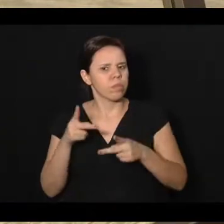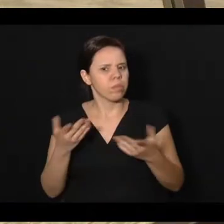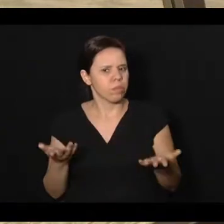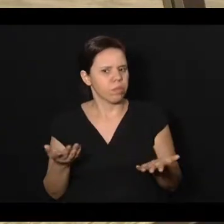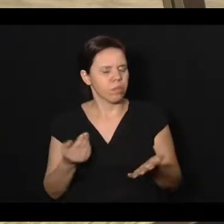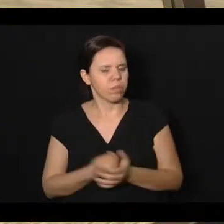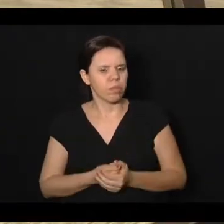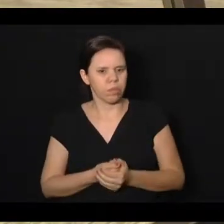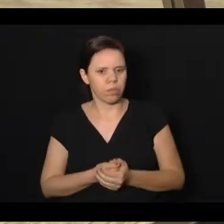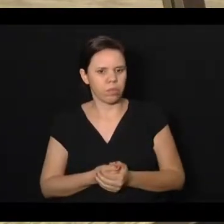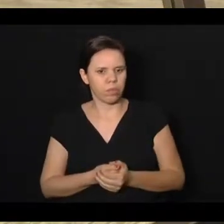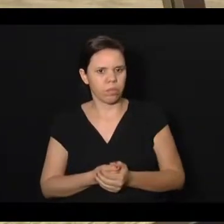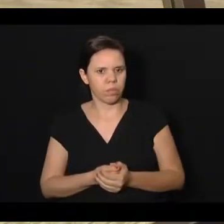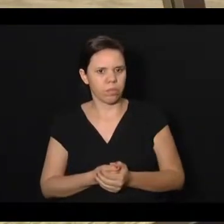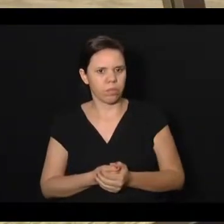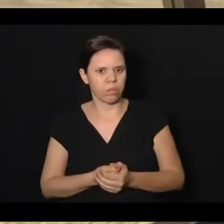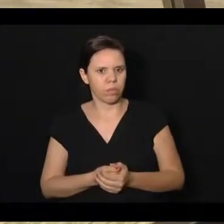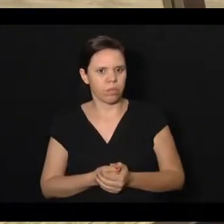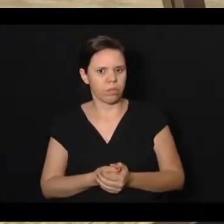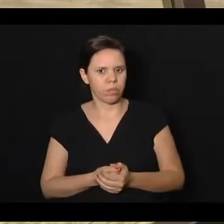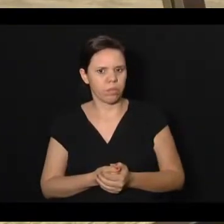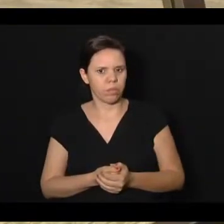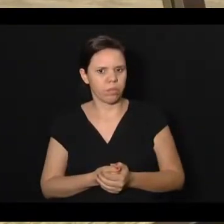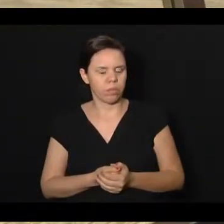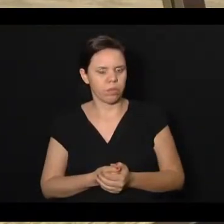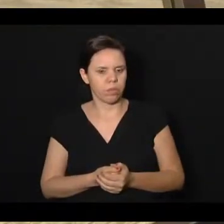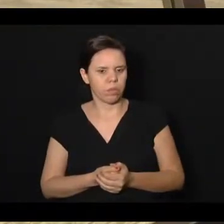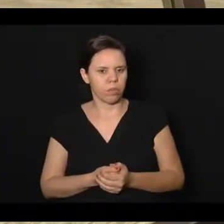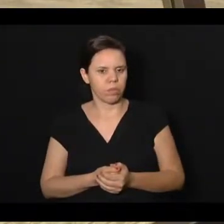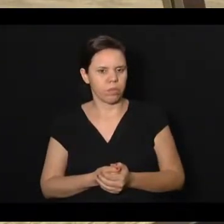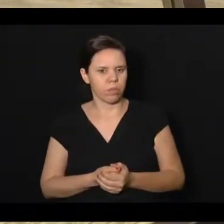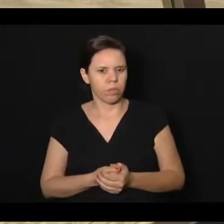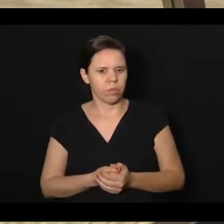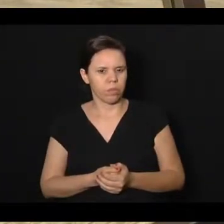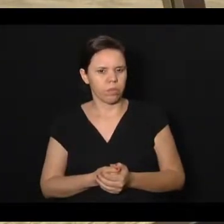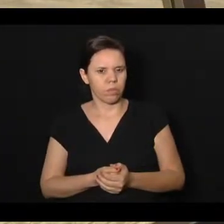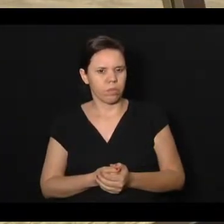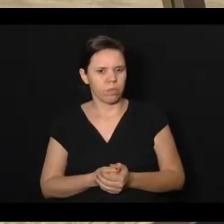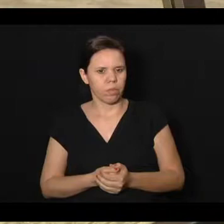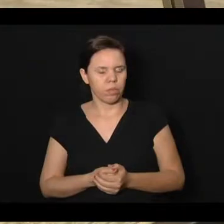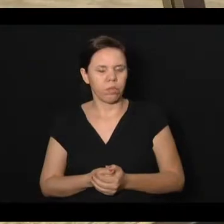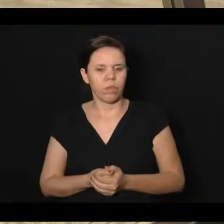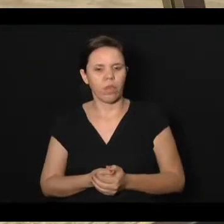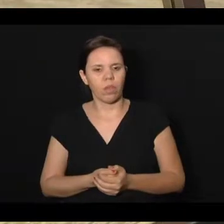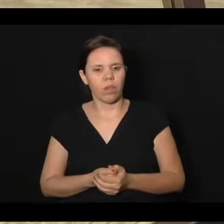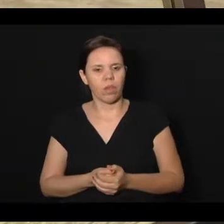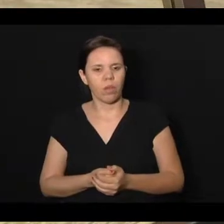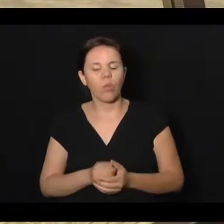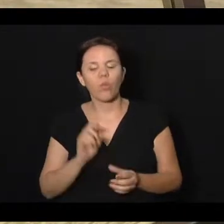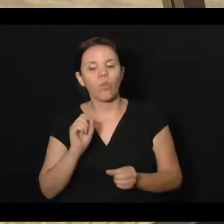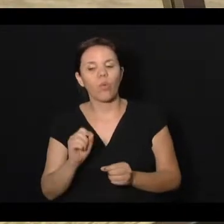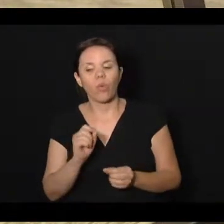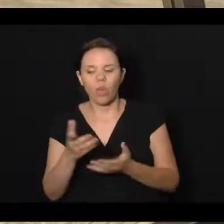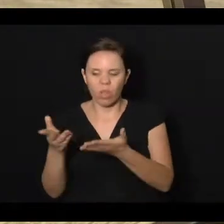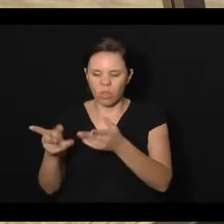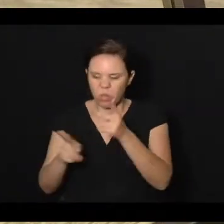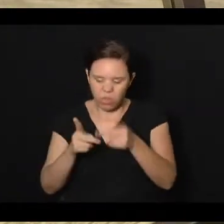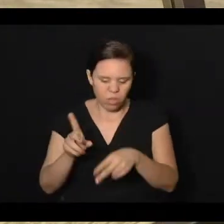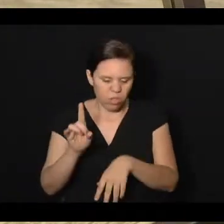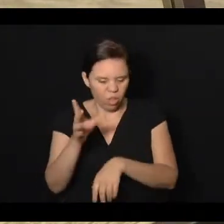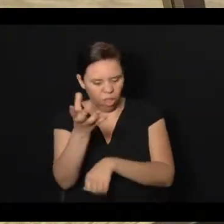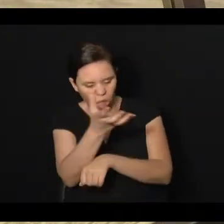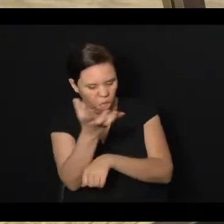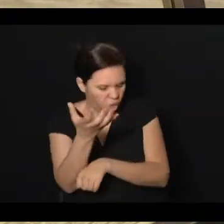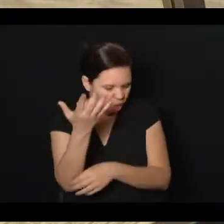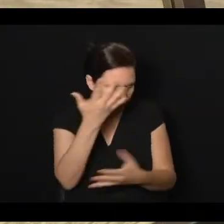é que elas as olham para essas pessoas que estão na rua como mendigos como pessoas que